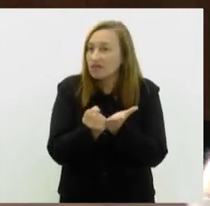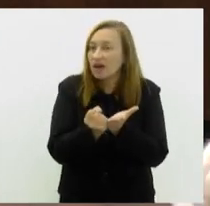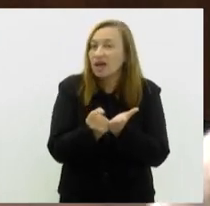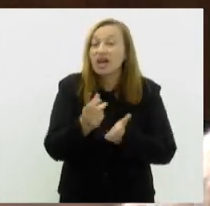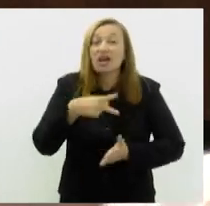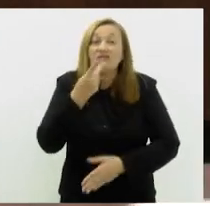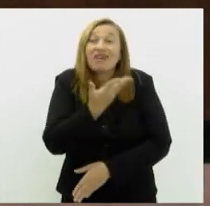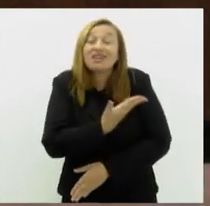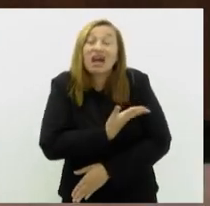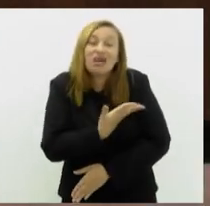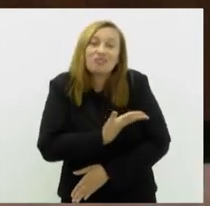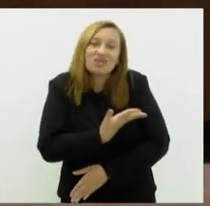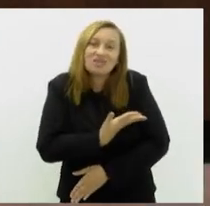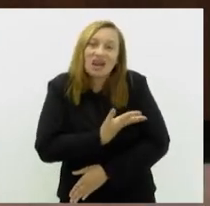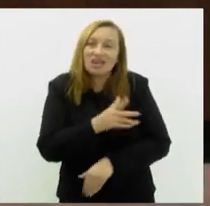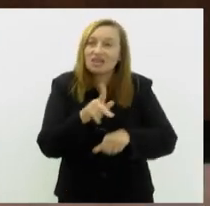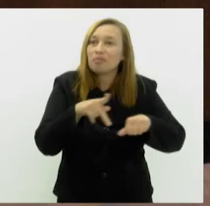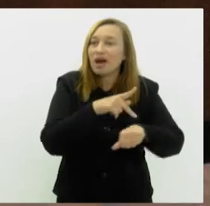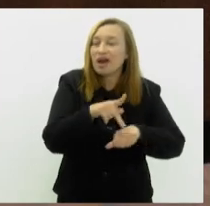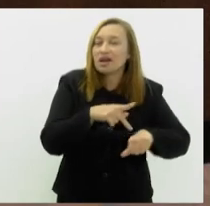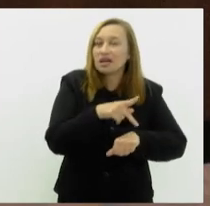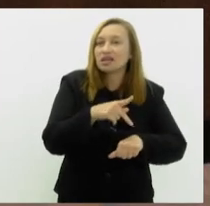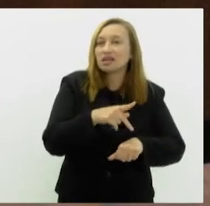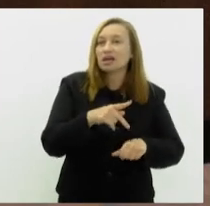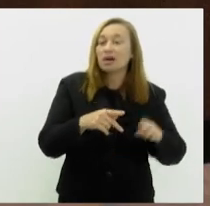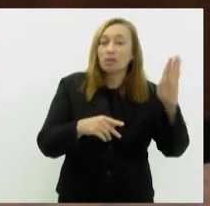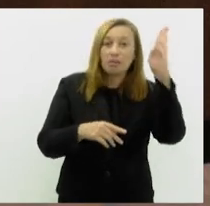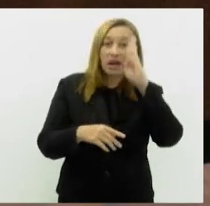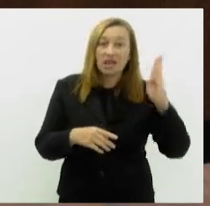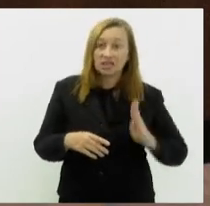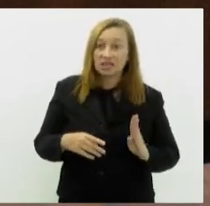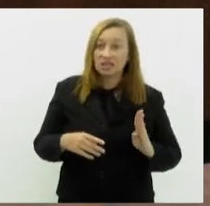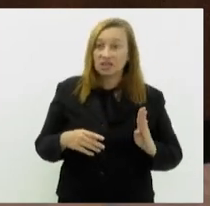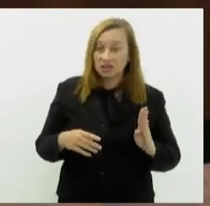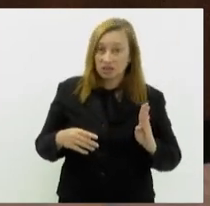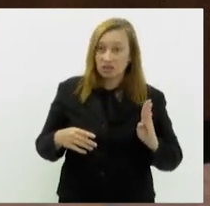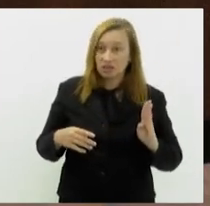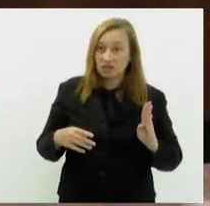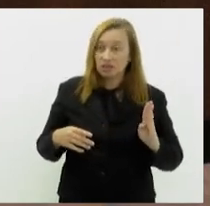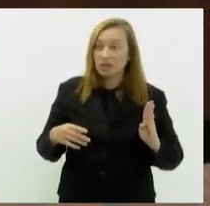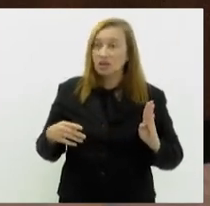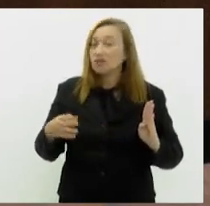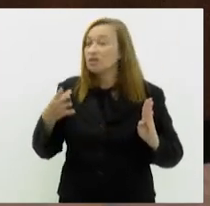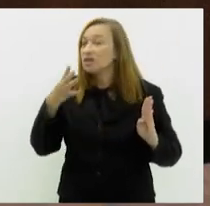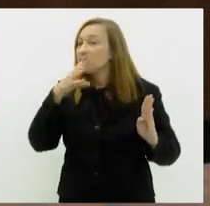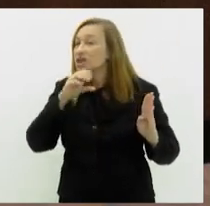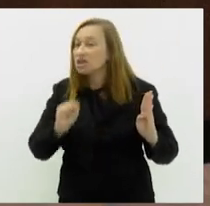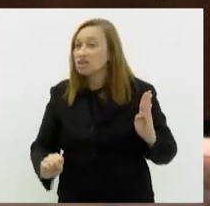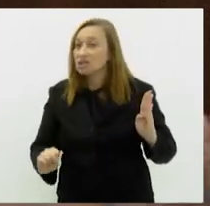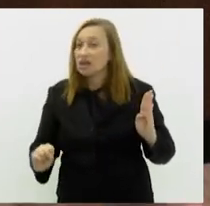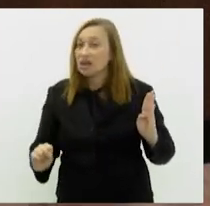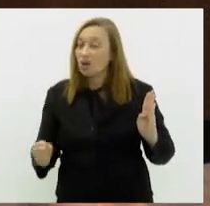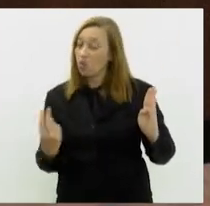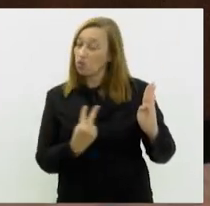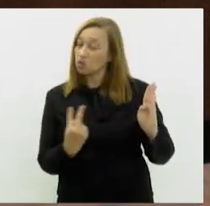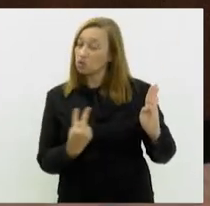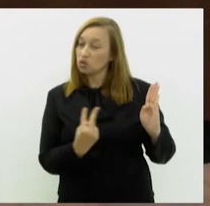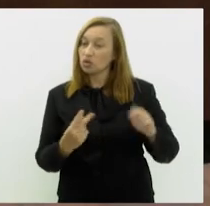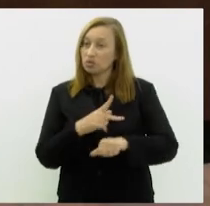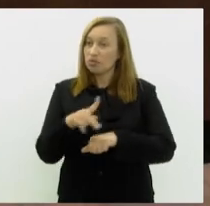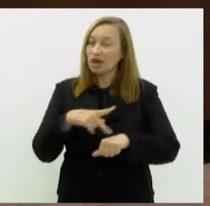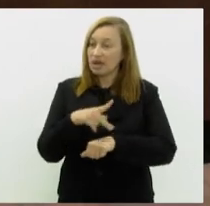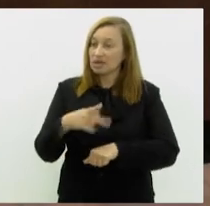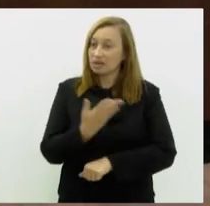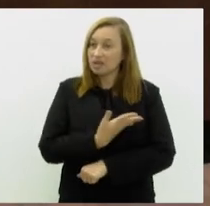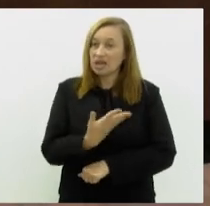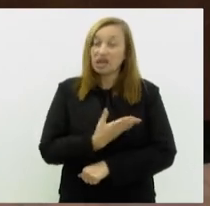fala da amizade entre Brasil e Israel. A amizade entre dois países ou dois povos não diz respeito a quem é o governo